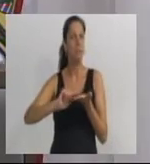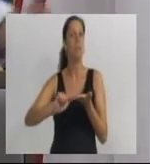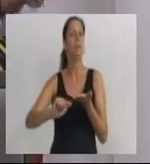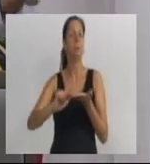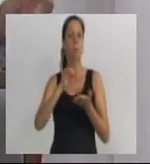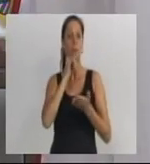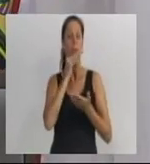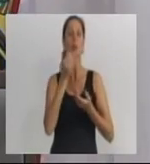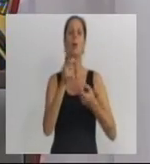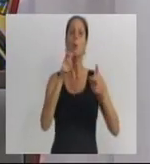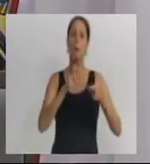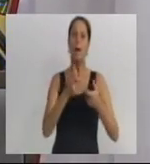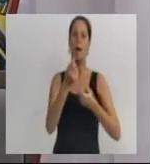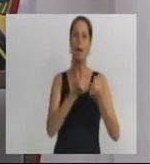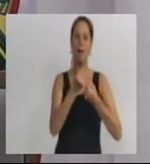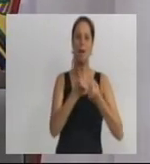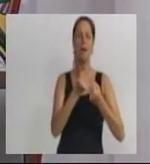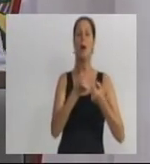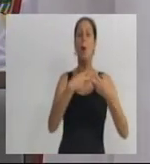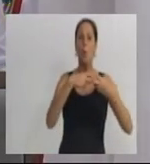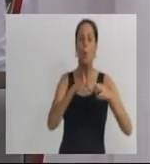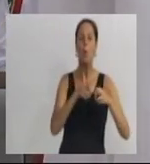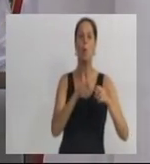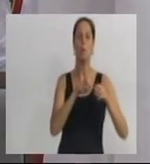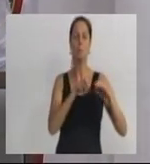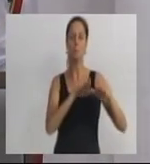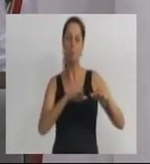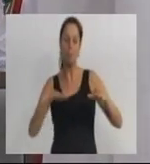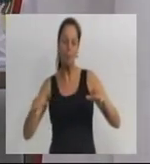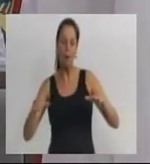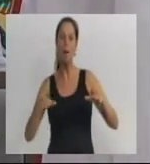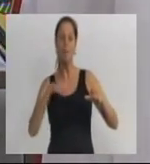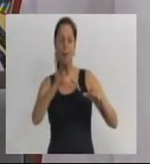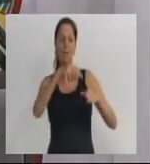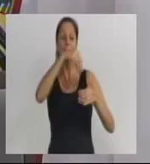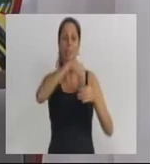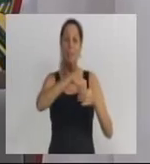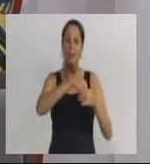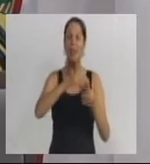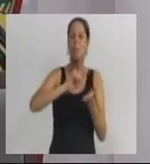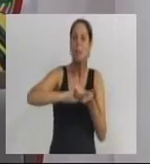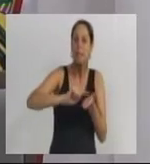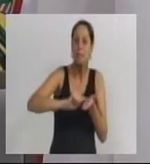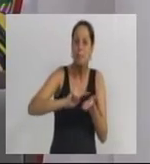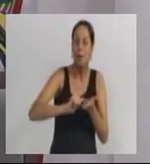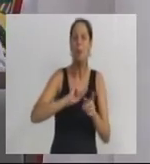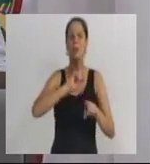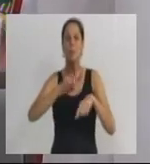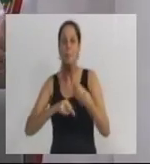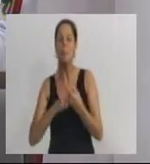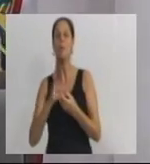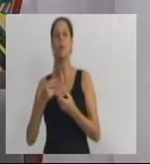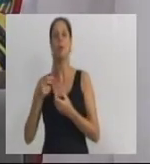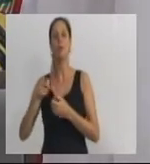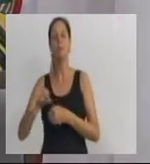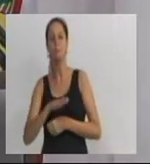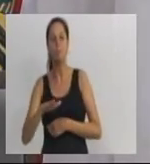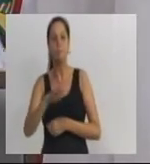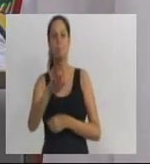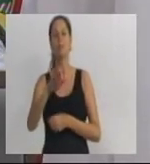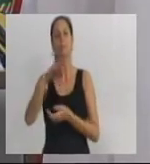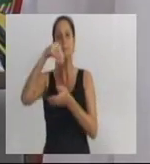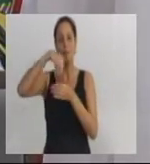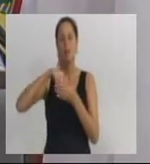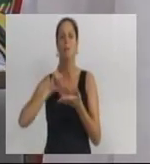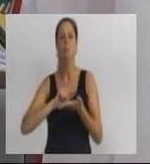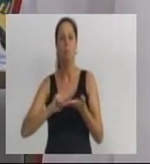garagem, possa atender o nosso trabalhador que precisa se deslocar até o seu local de trabalho. E claro, entre outros itens